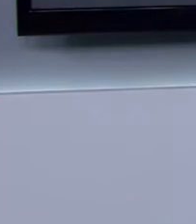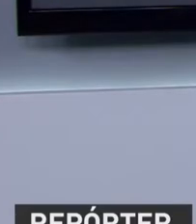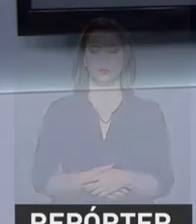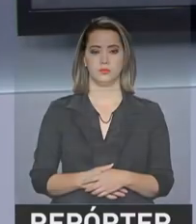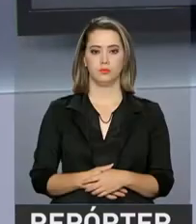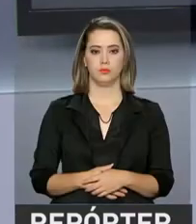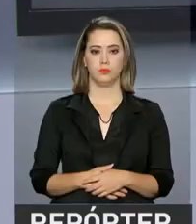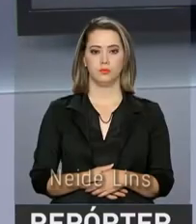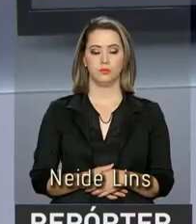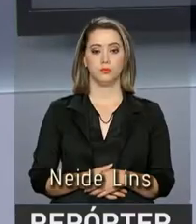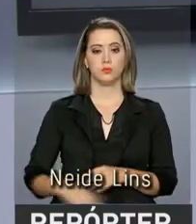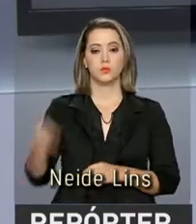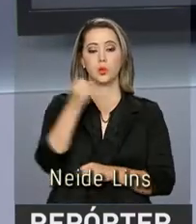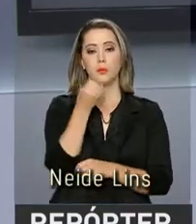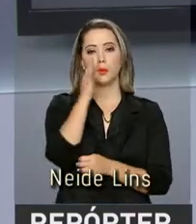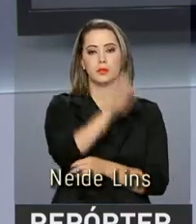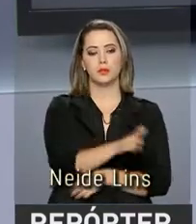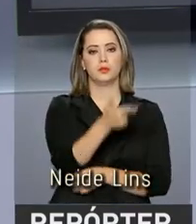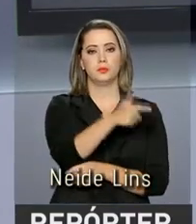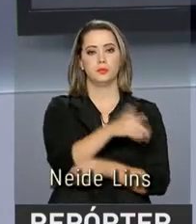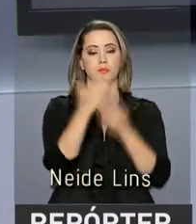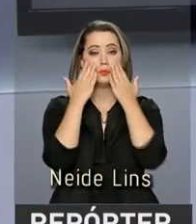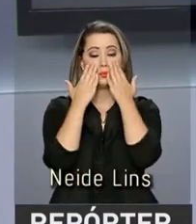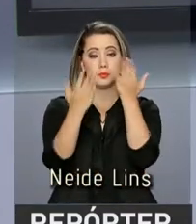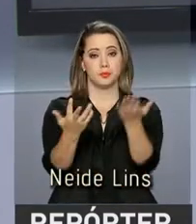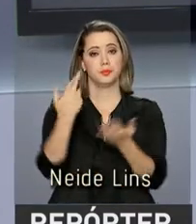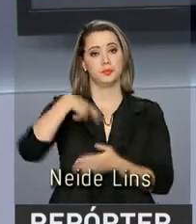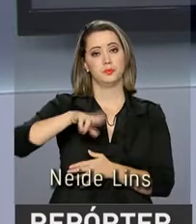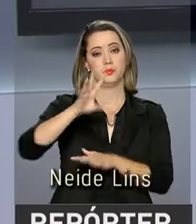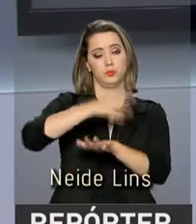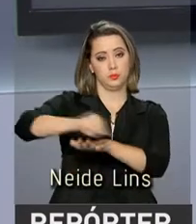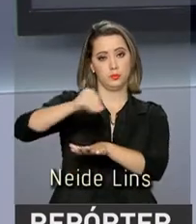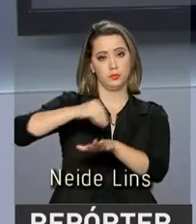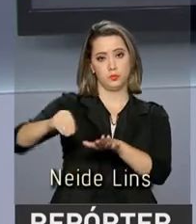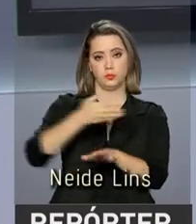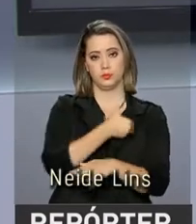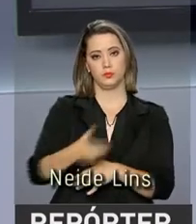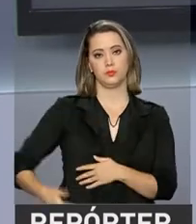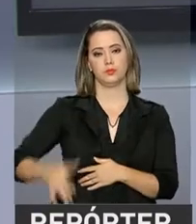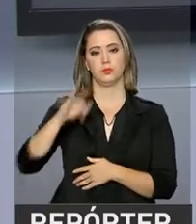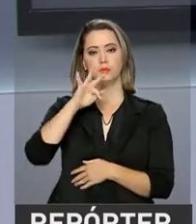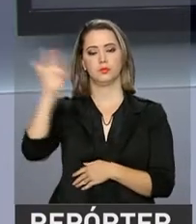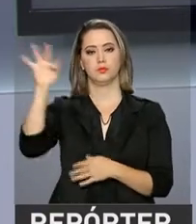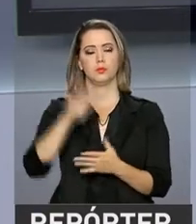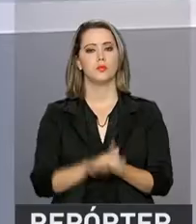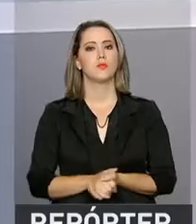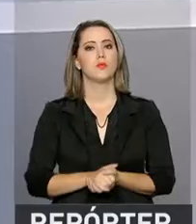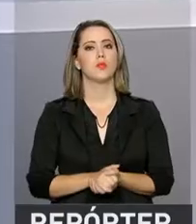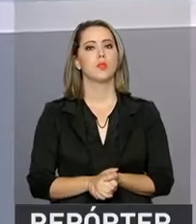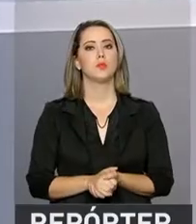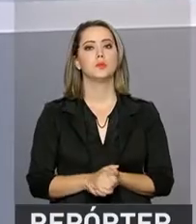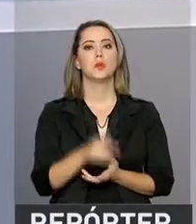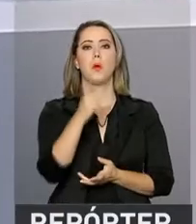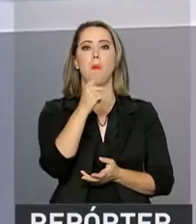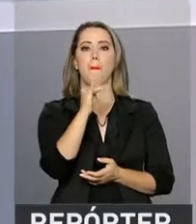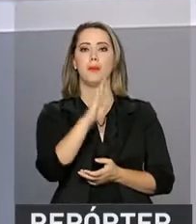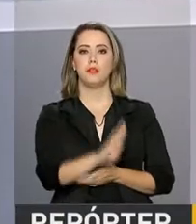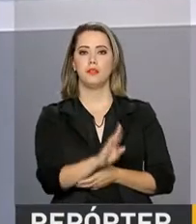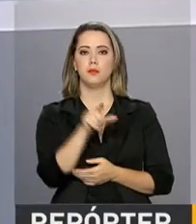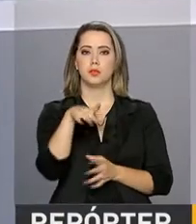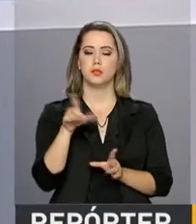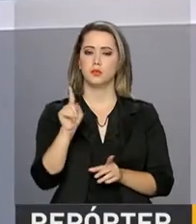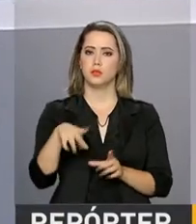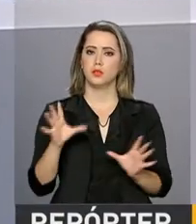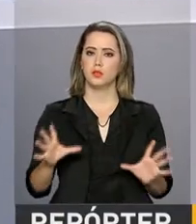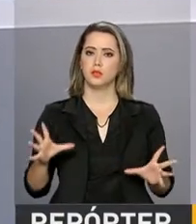olá boa tarde e começa agora o repórter nbr com as notícias do governo federal o produto interno bruto